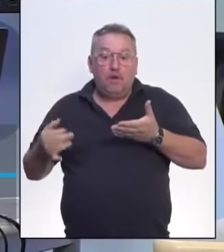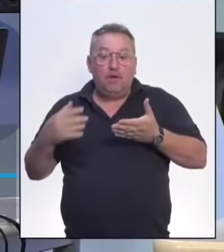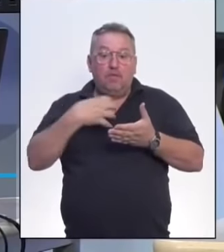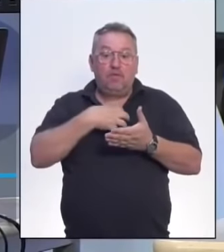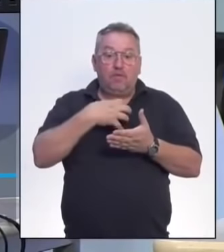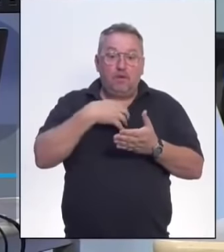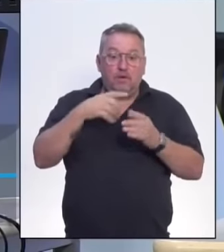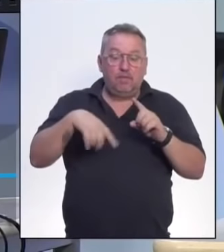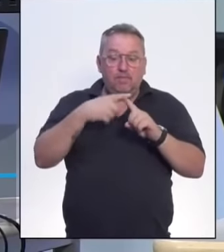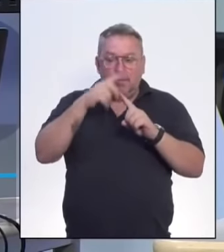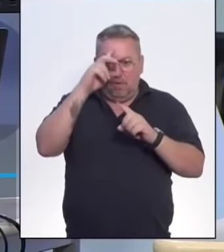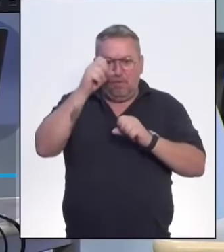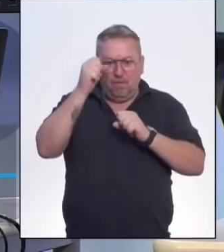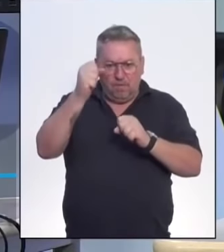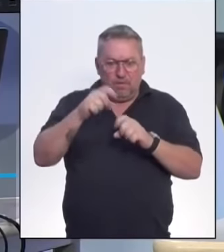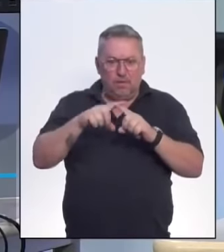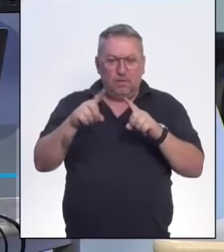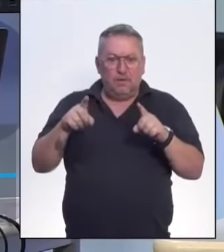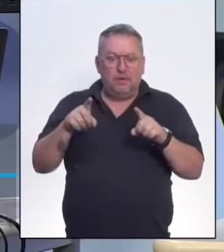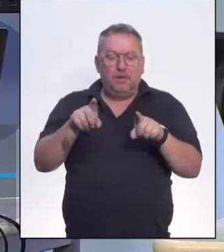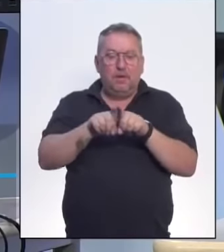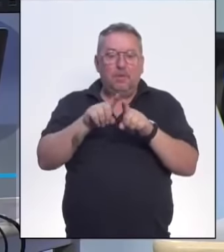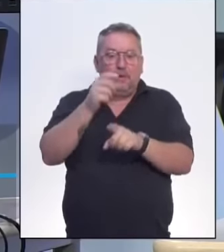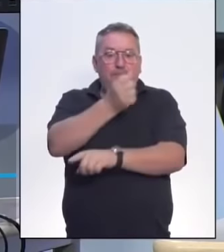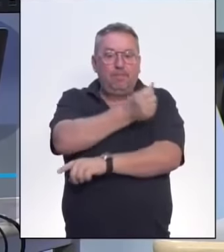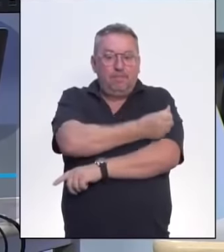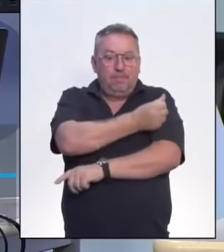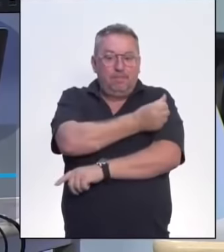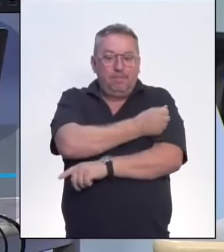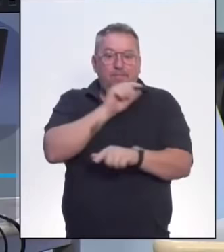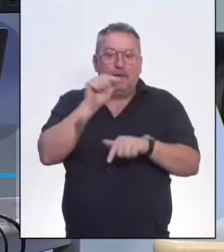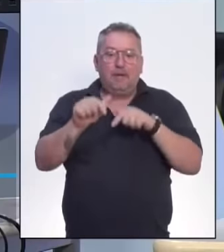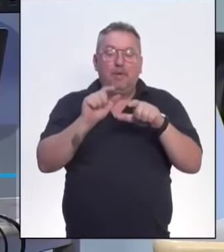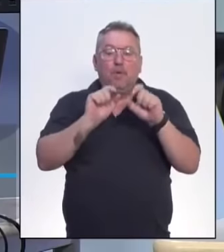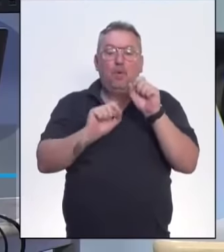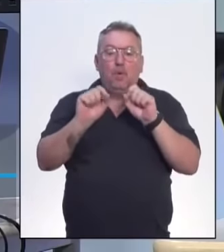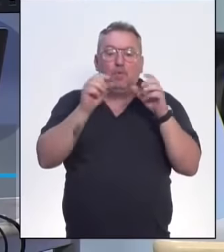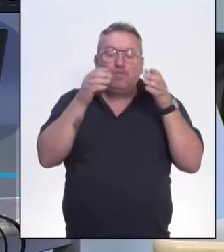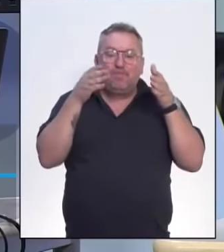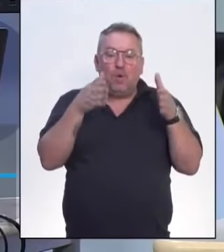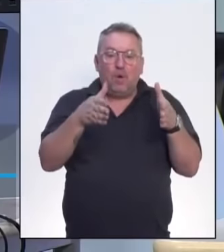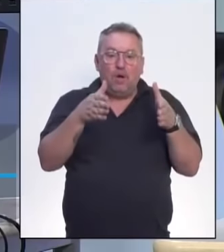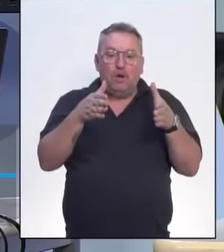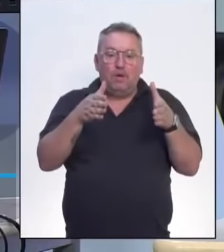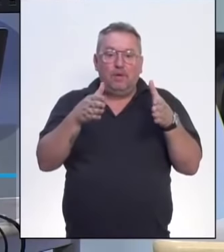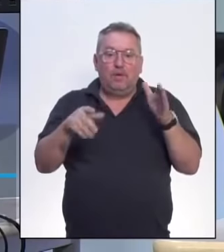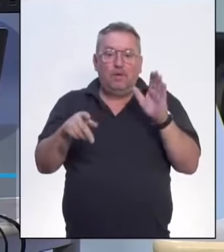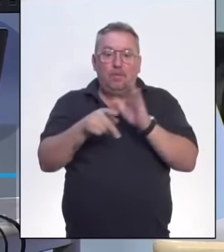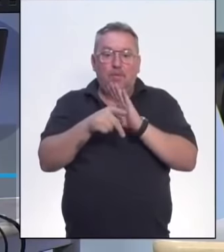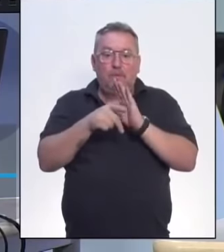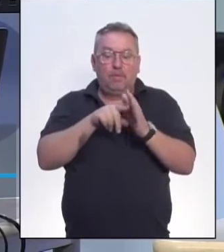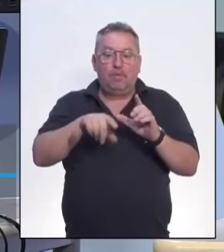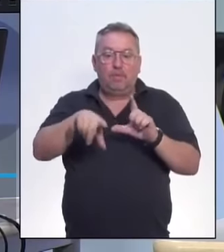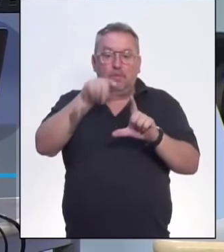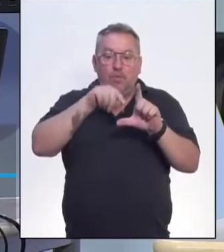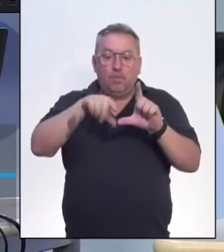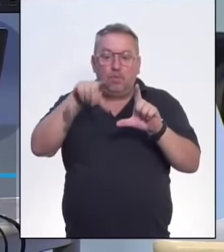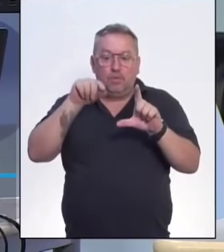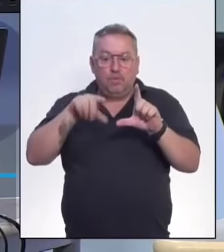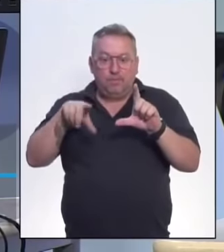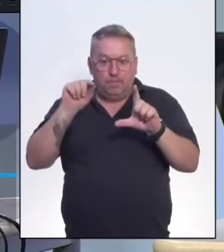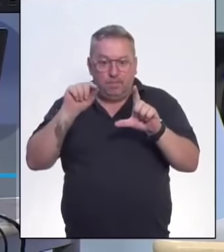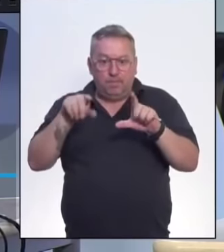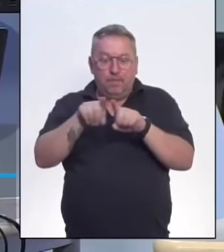modo intensivo. E no caso aqui do 6º ano, a gente está trabalhando especificamente as questões de múltipla